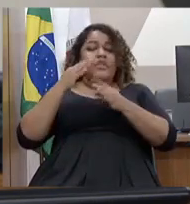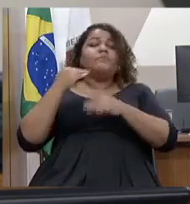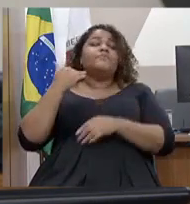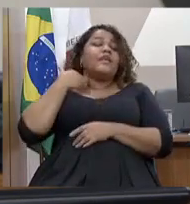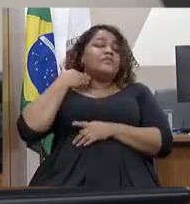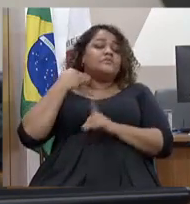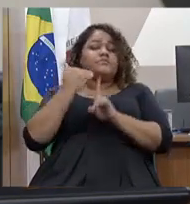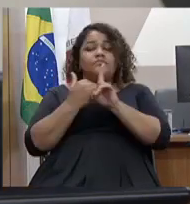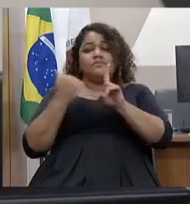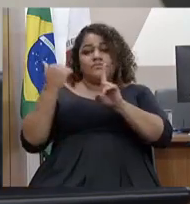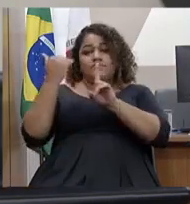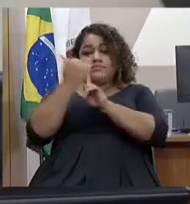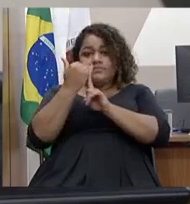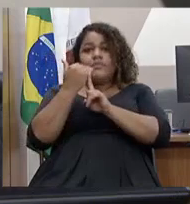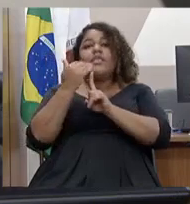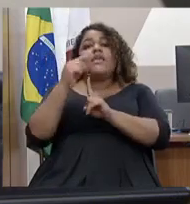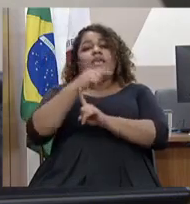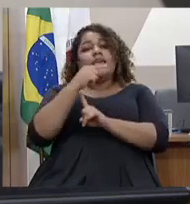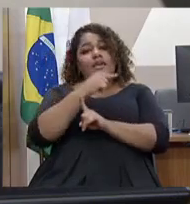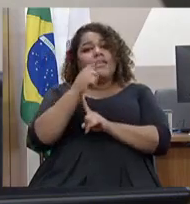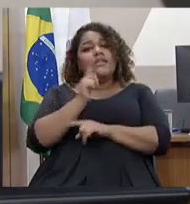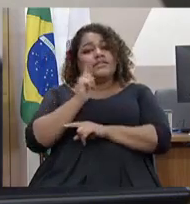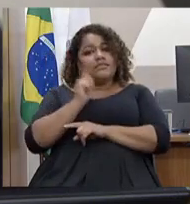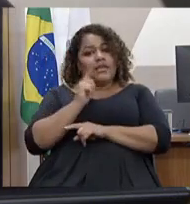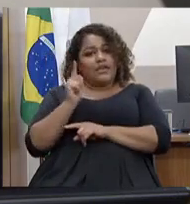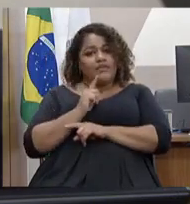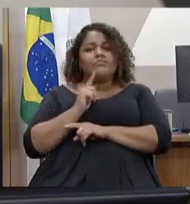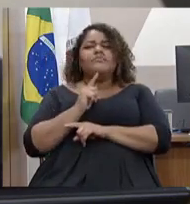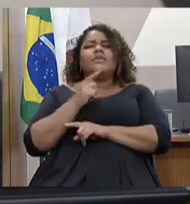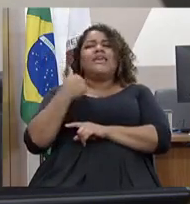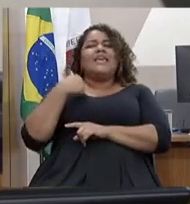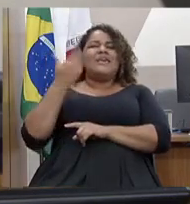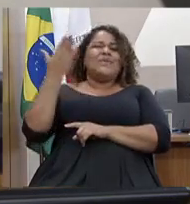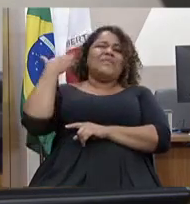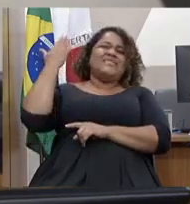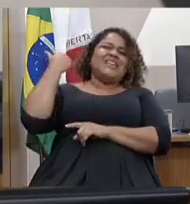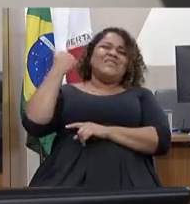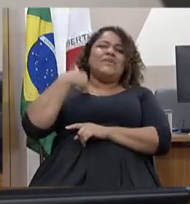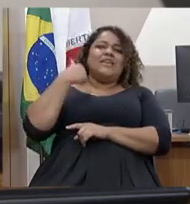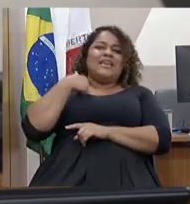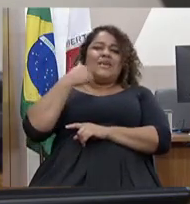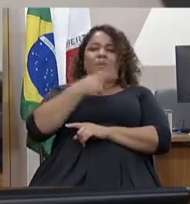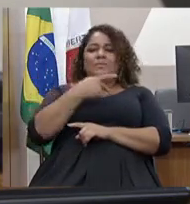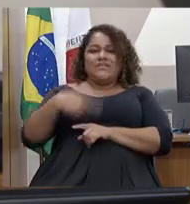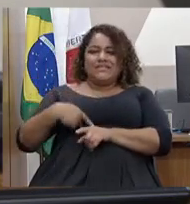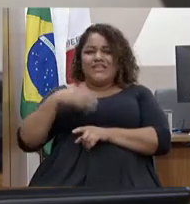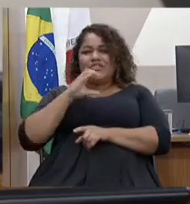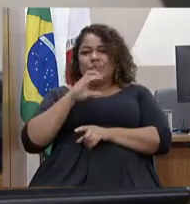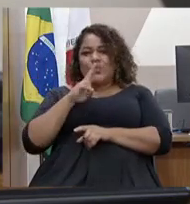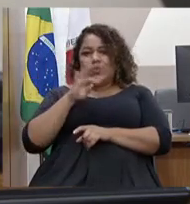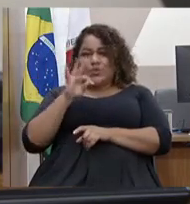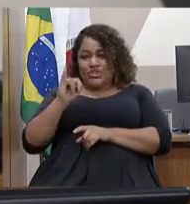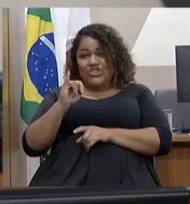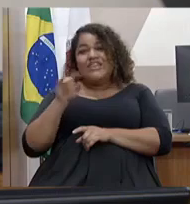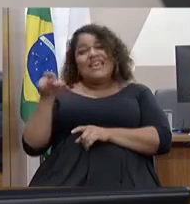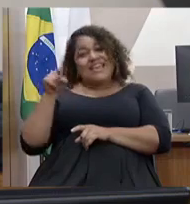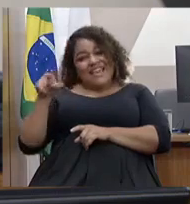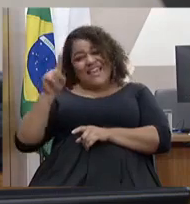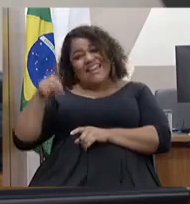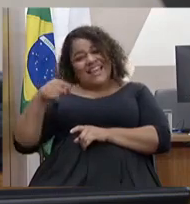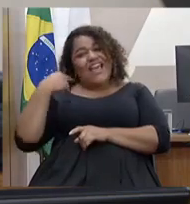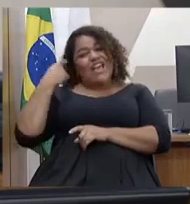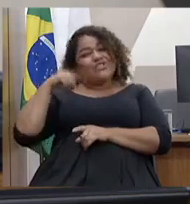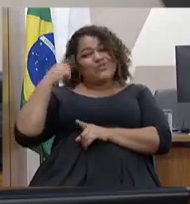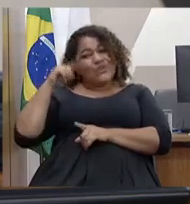da Cute há mais de 20 anos a mais quase 40 anos atrás o Marcelo era advogado nosso do Sindicato dos